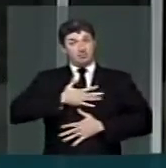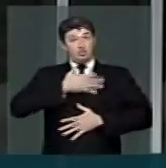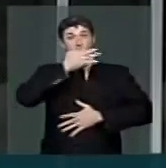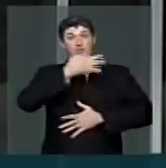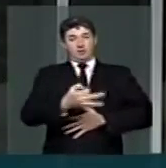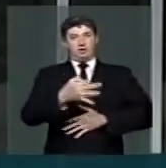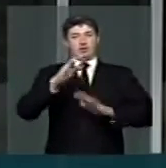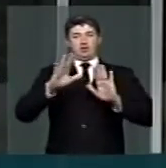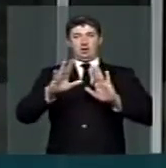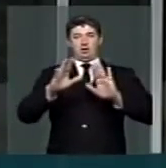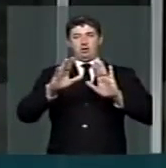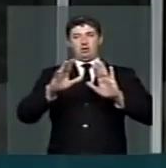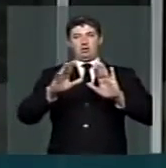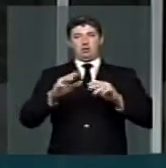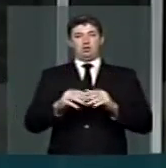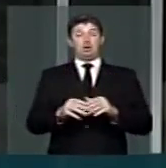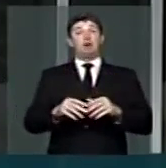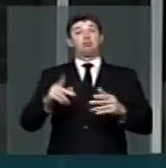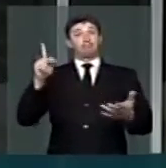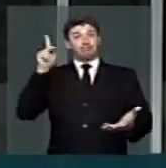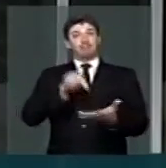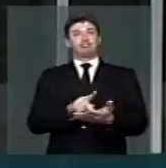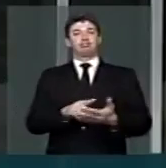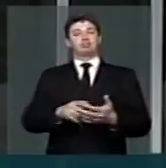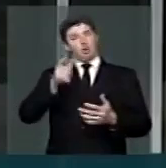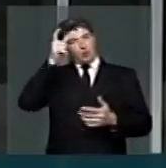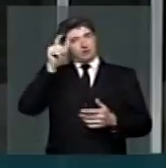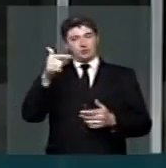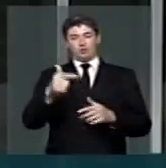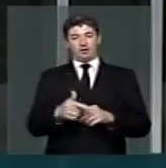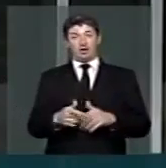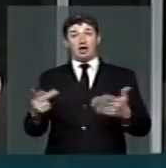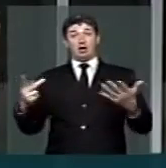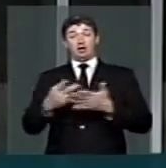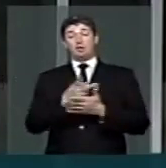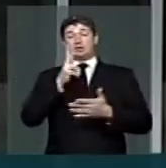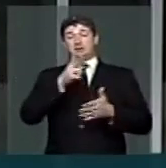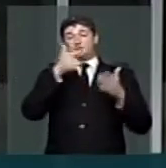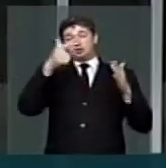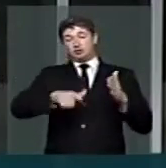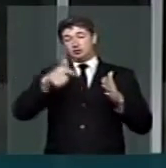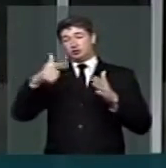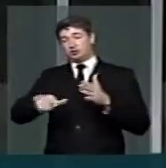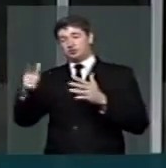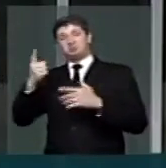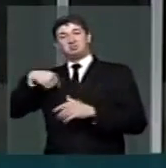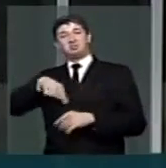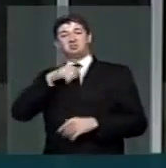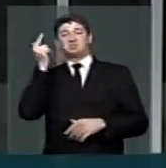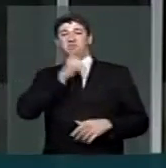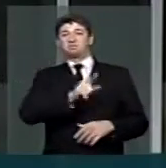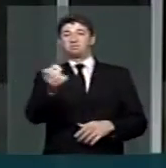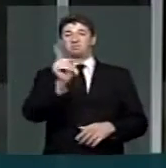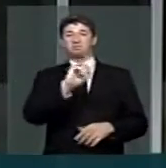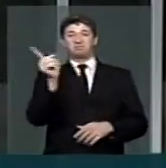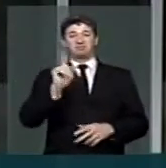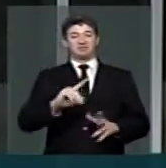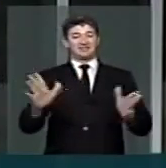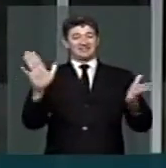não por acaso, em todas estas vezes, nós não conseguimos